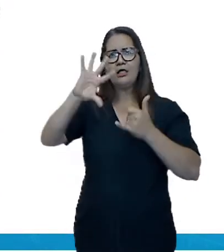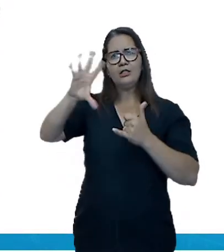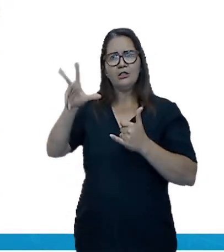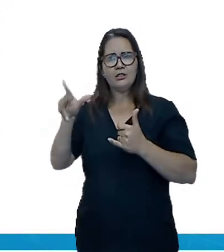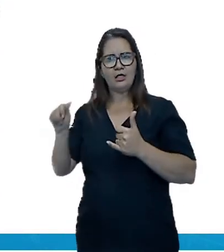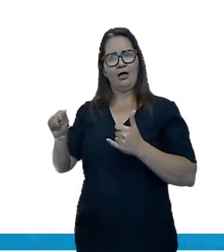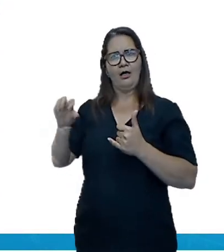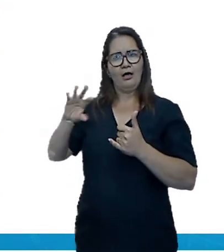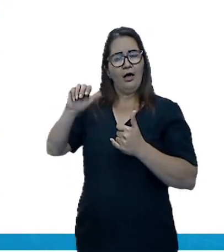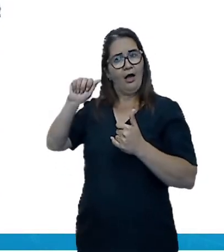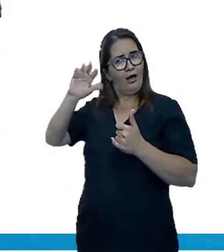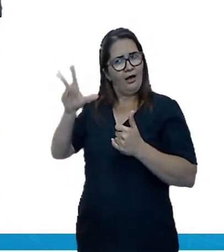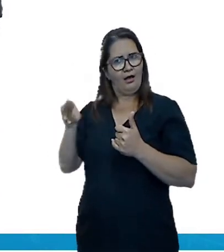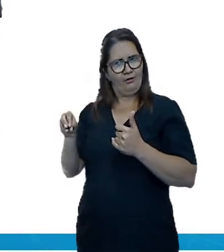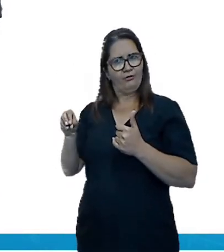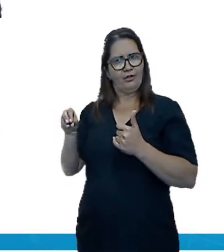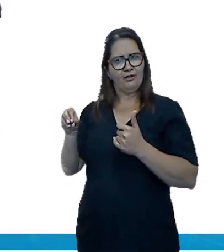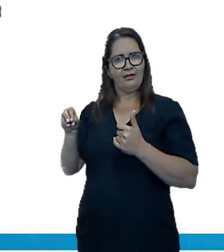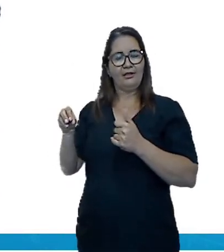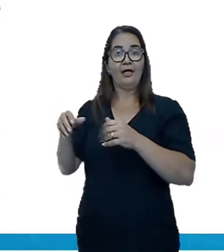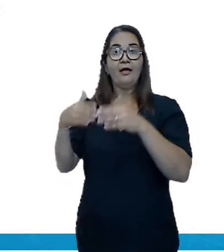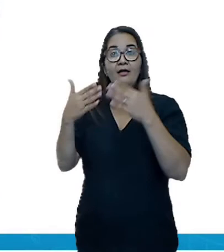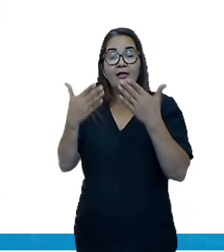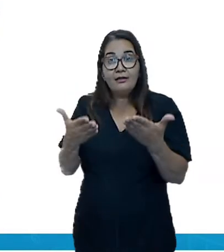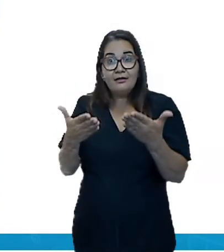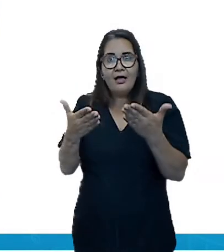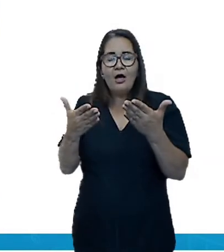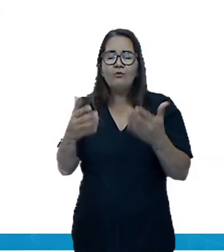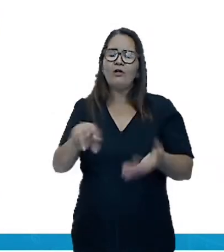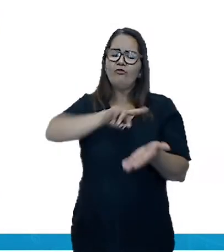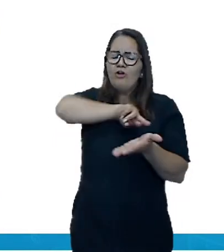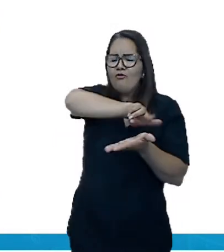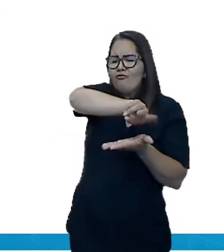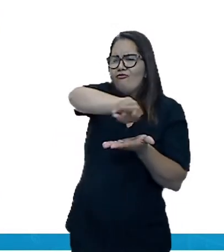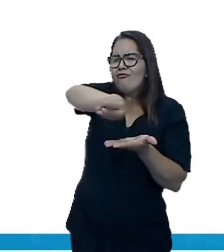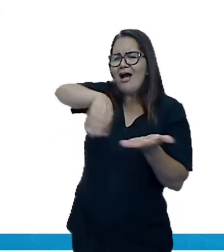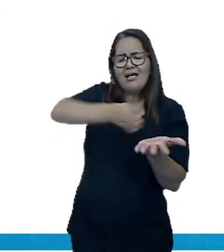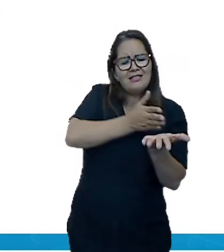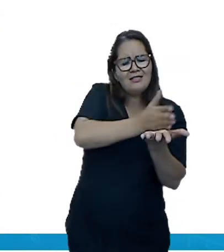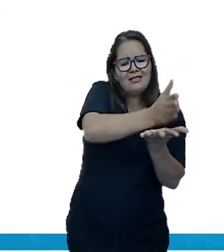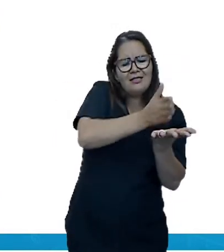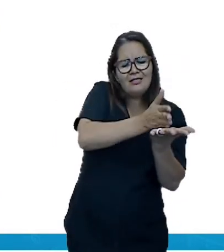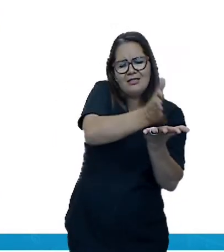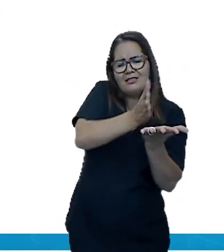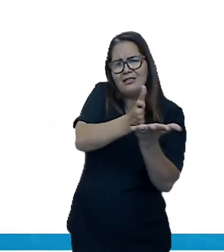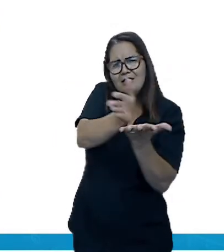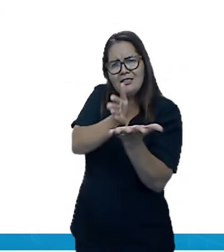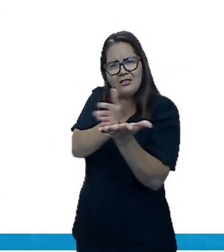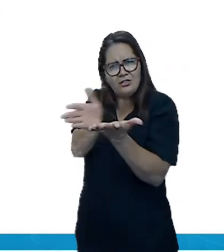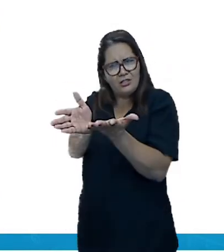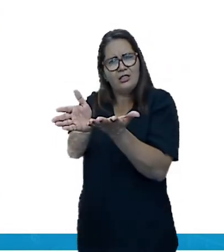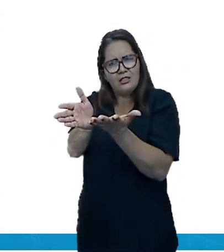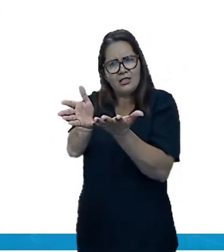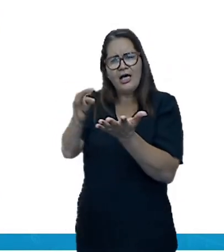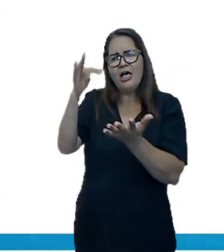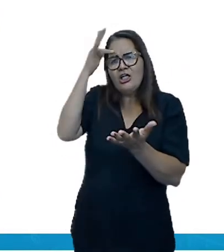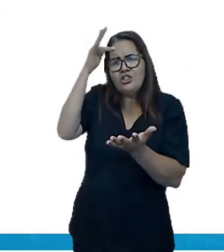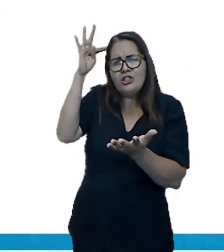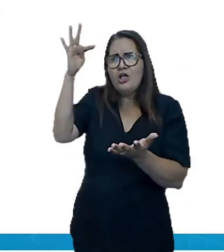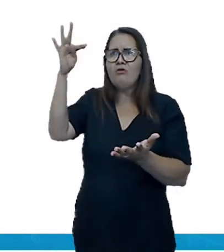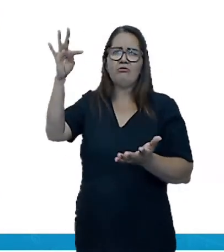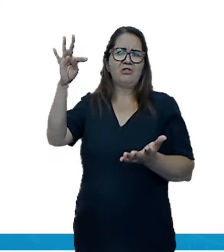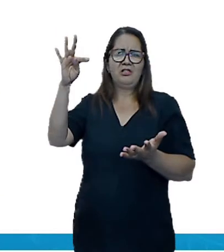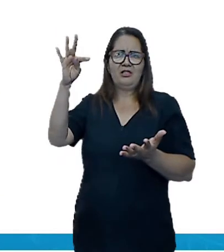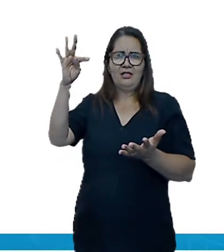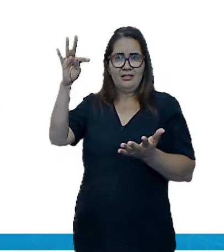onda migratória aqui para a América. Então, são várias linhas de teorias e